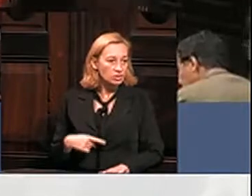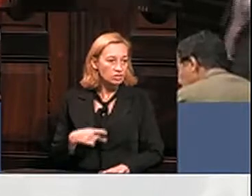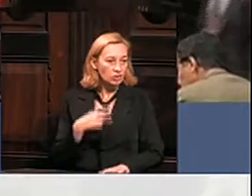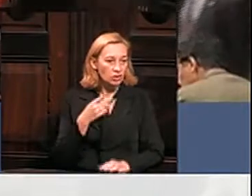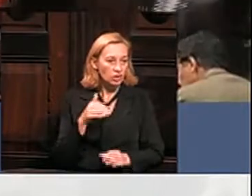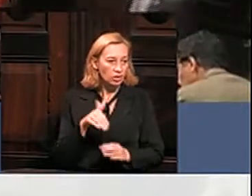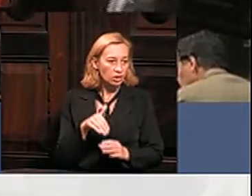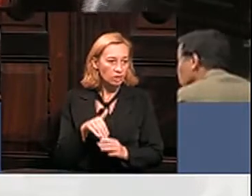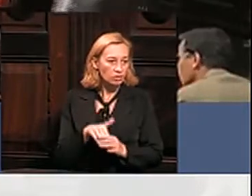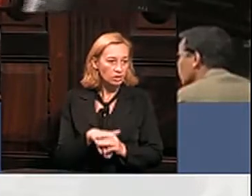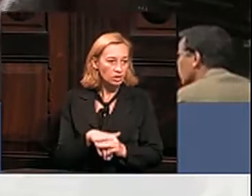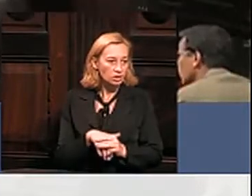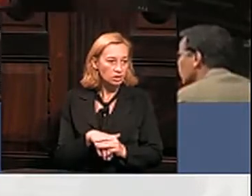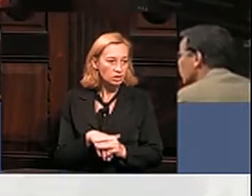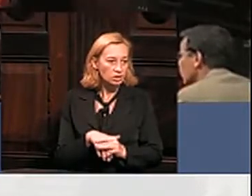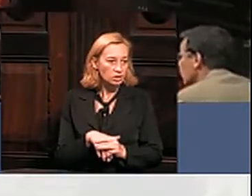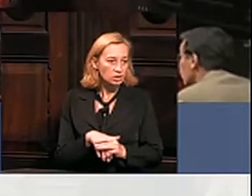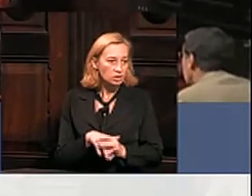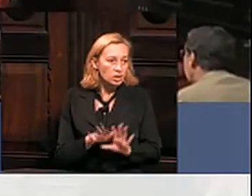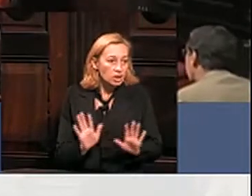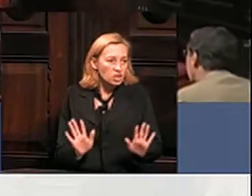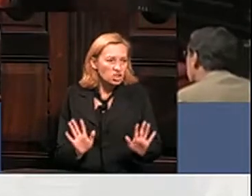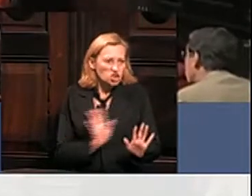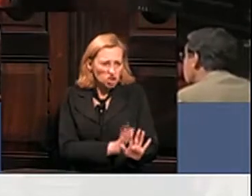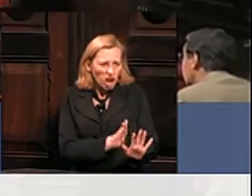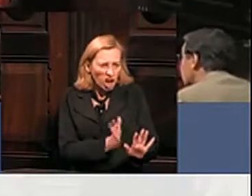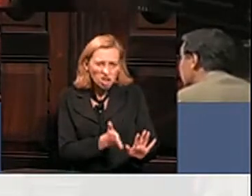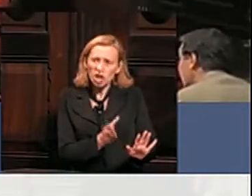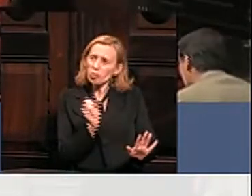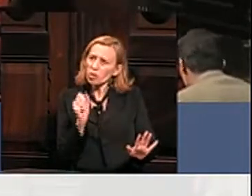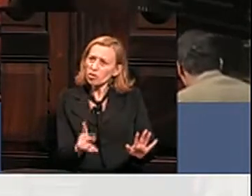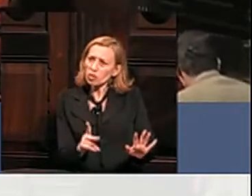que apoiam permaneçam como estão. O destaque foi aprovado.